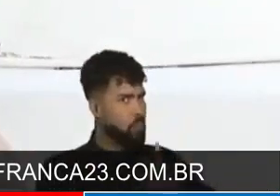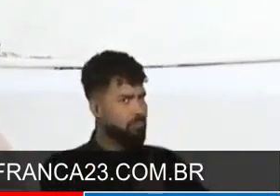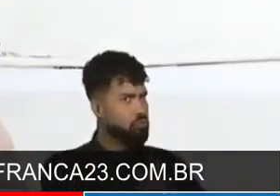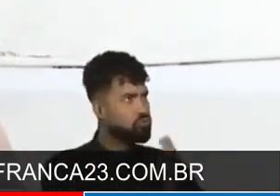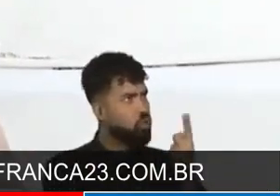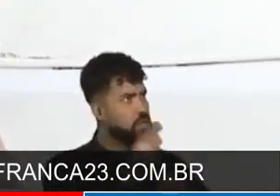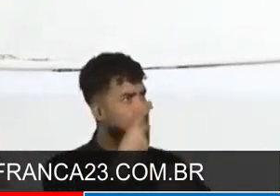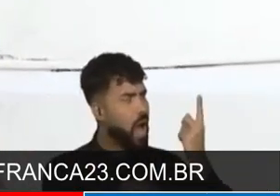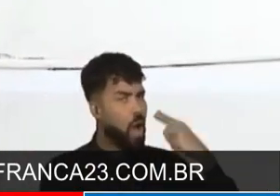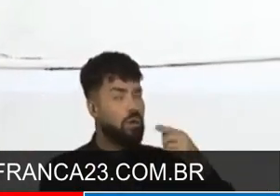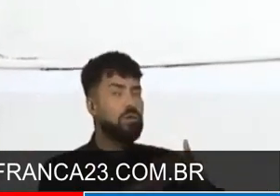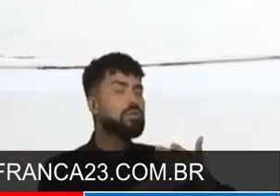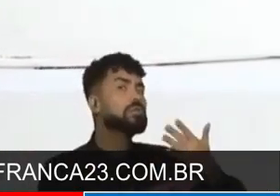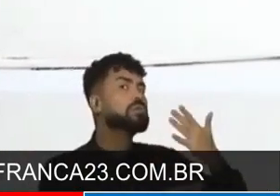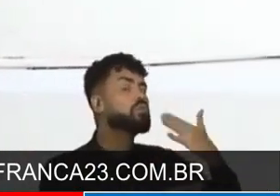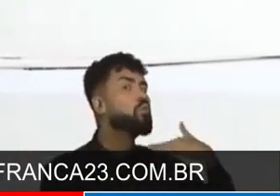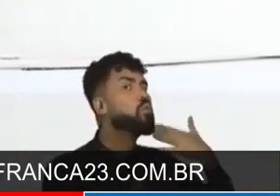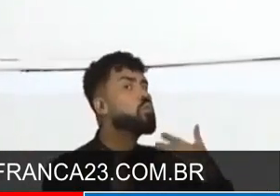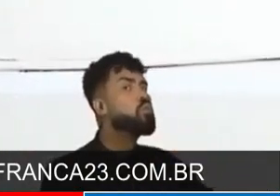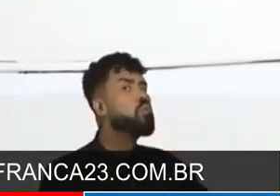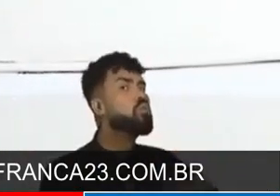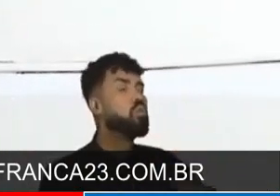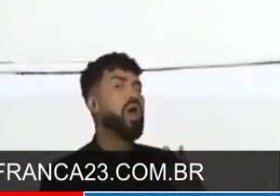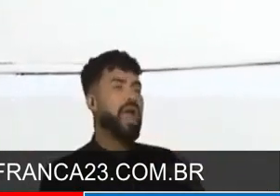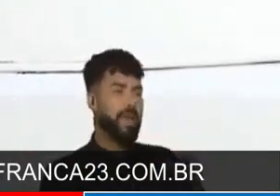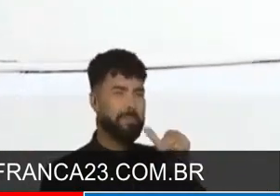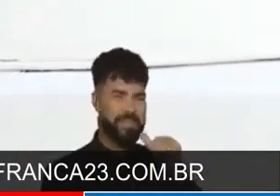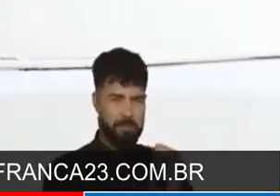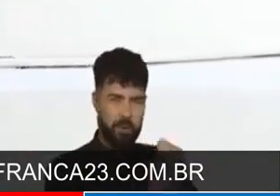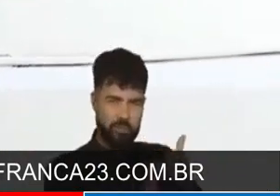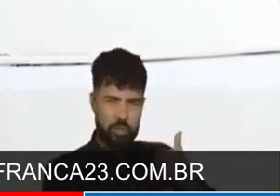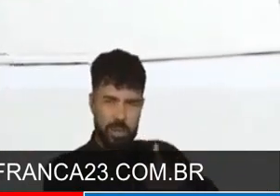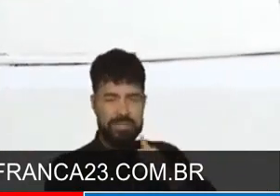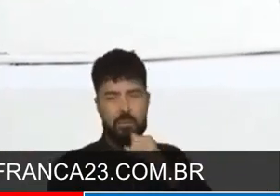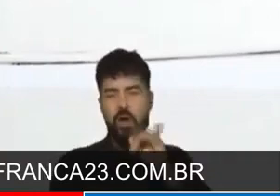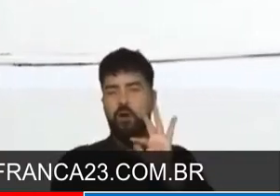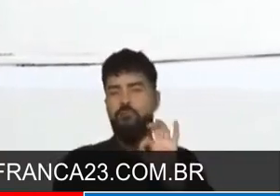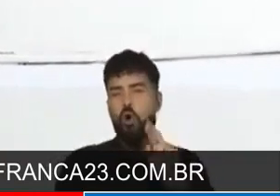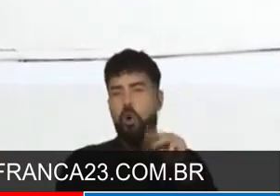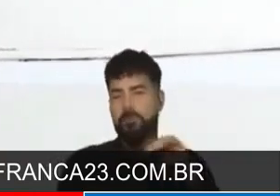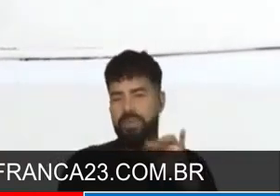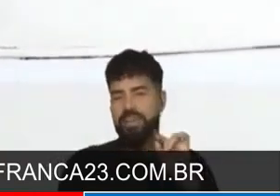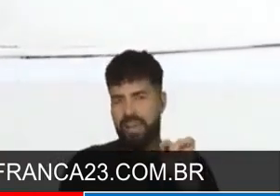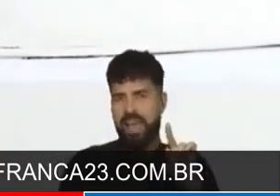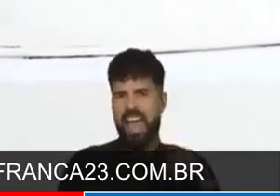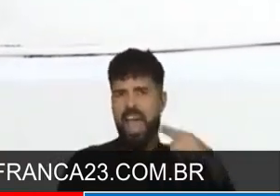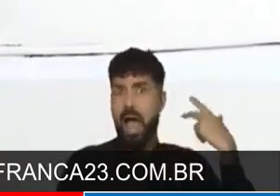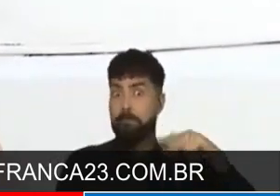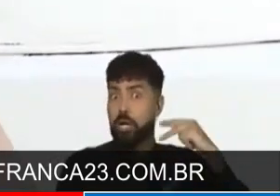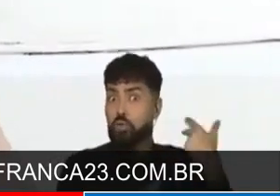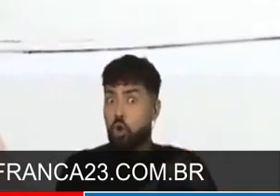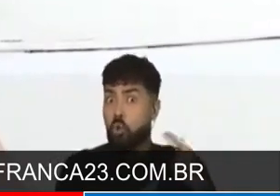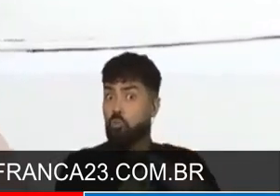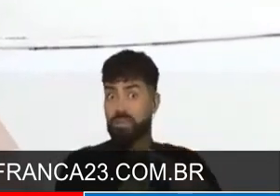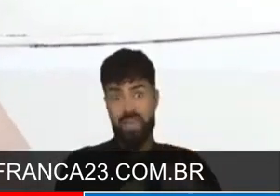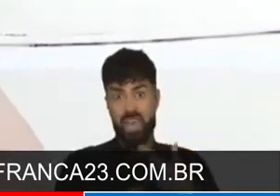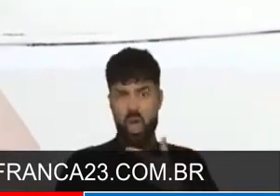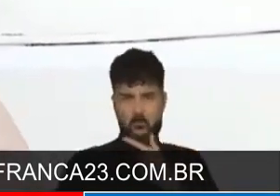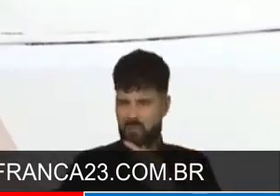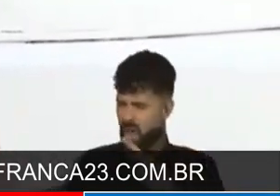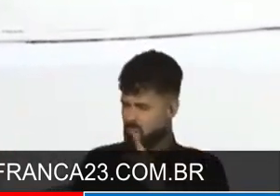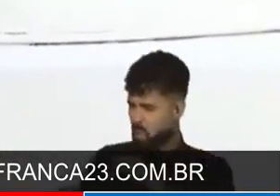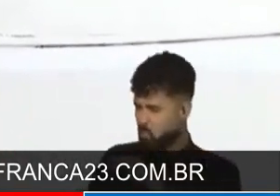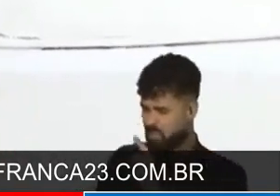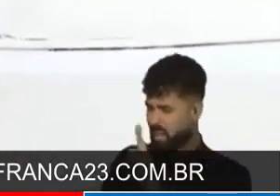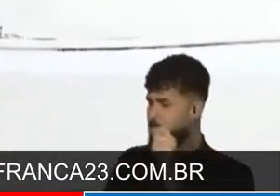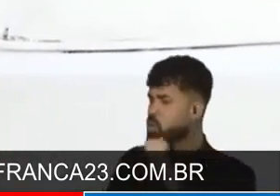estão. A gente ouve relato dessas meninas, como da Formiga, por exemplo, né, que apanhou, que o irmão batia, que a